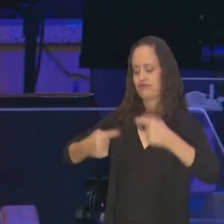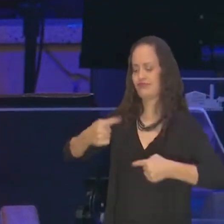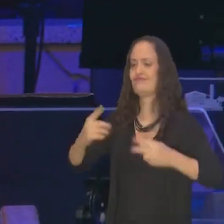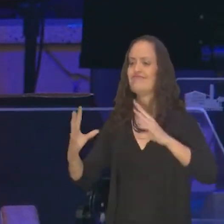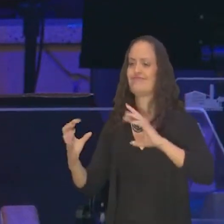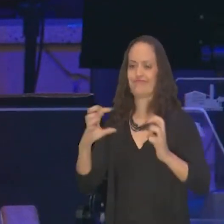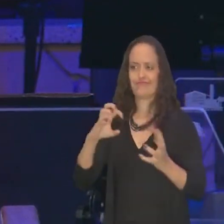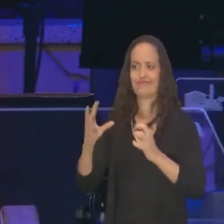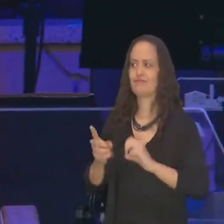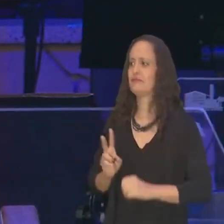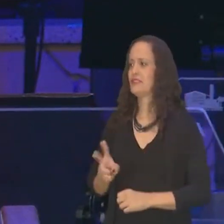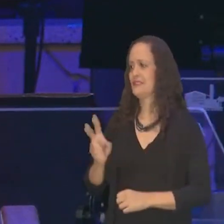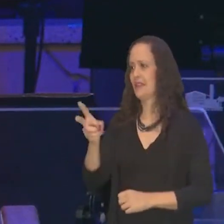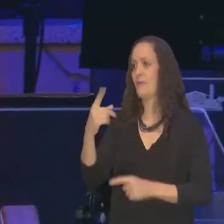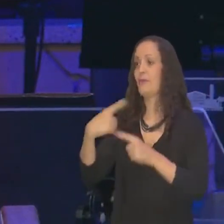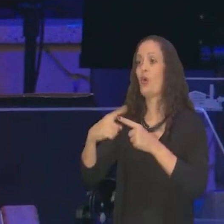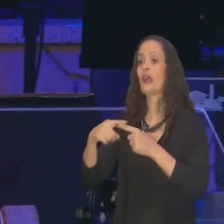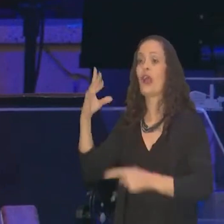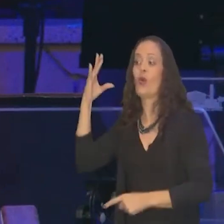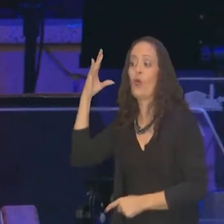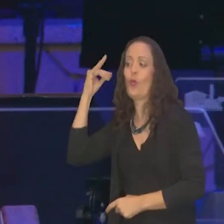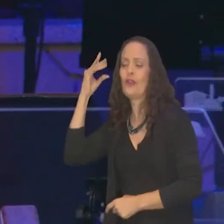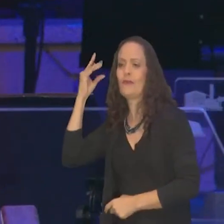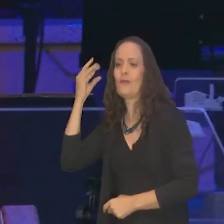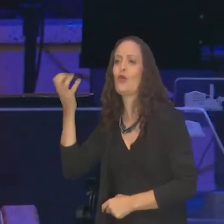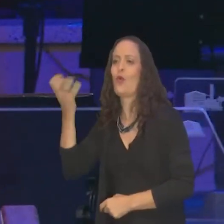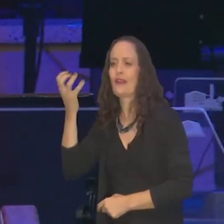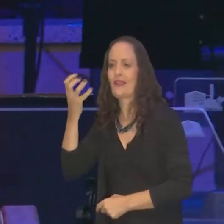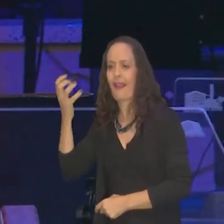Satanás vai estar querendo abocanhar o calcanhar,